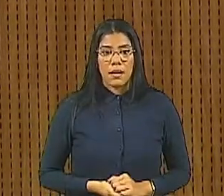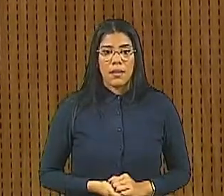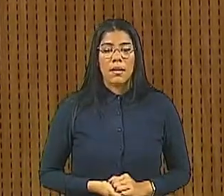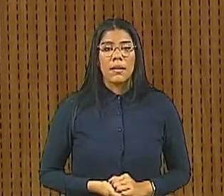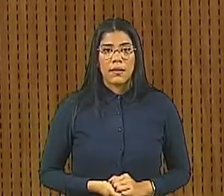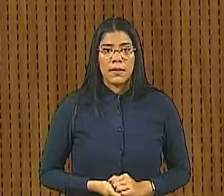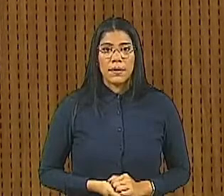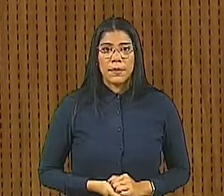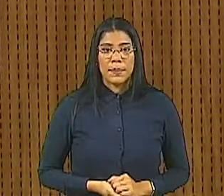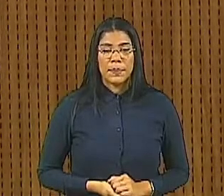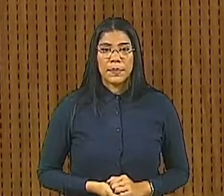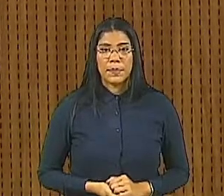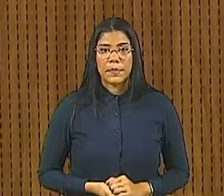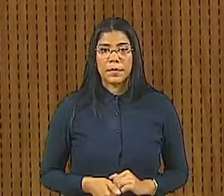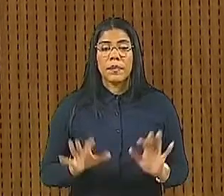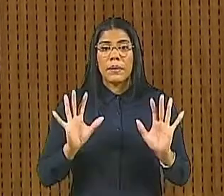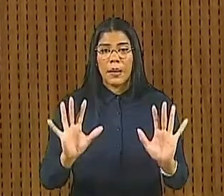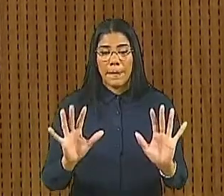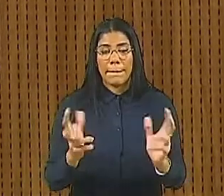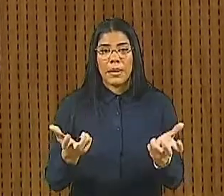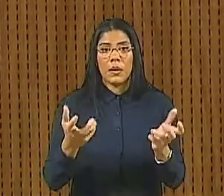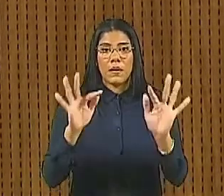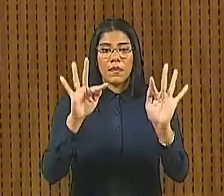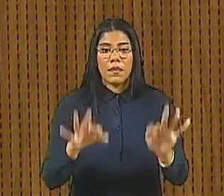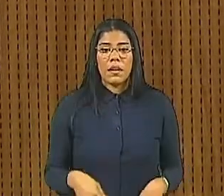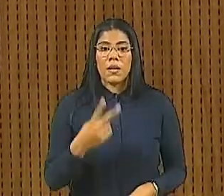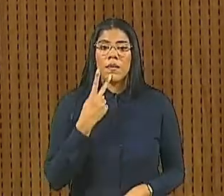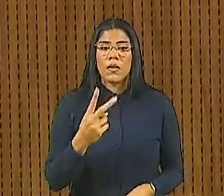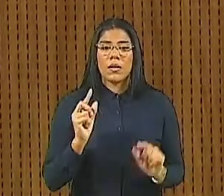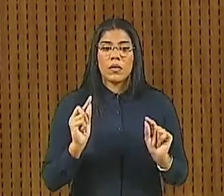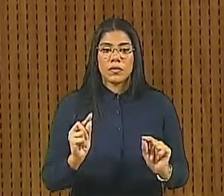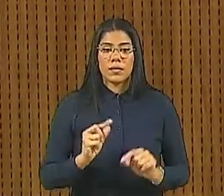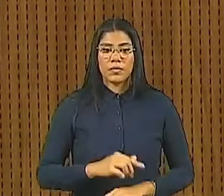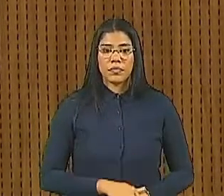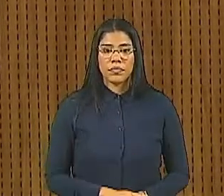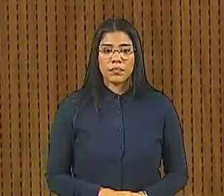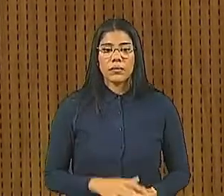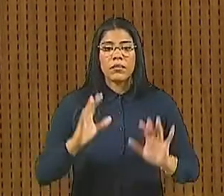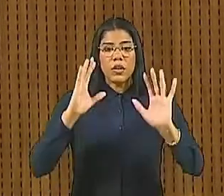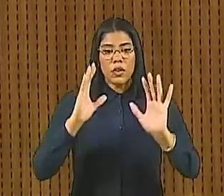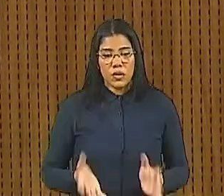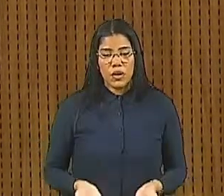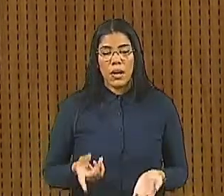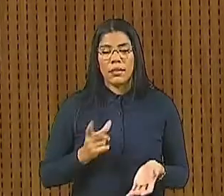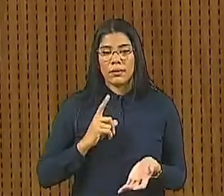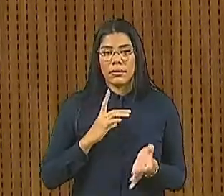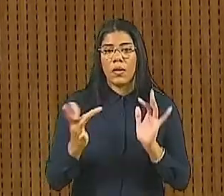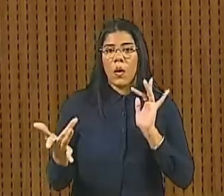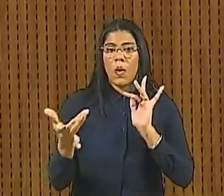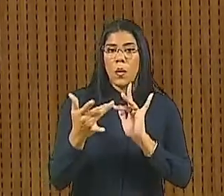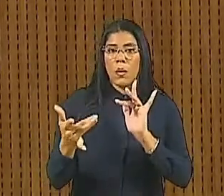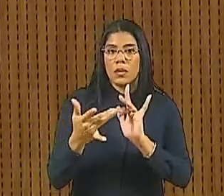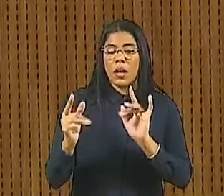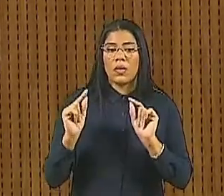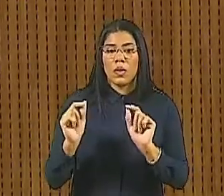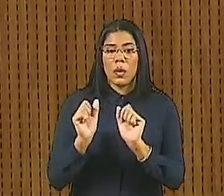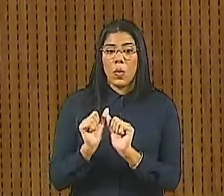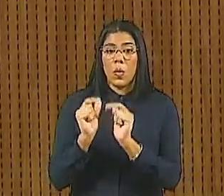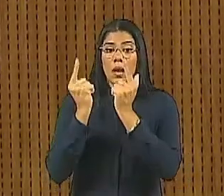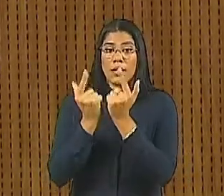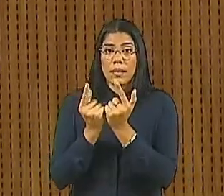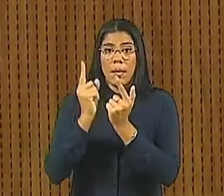ancestrais. Mas eu quero concluir dizendo isso. Já entramos em contato com a Assembleia